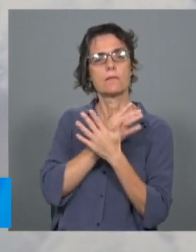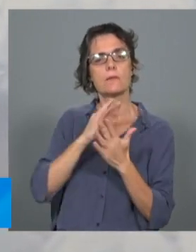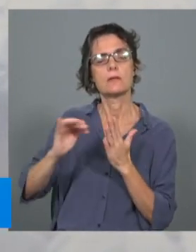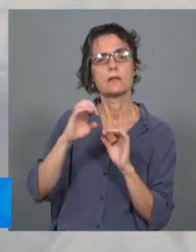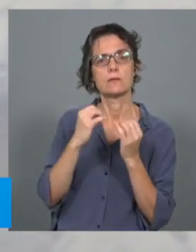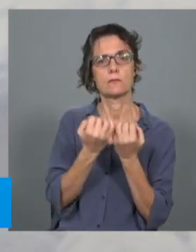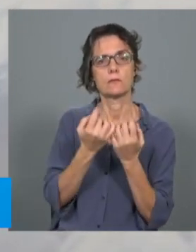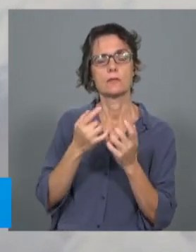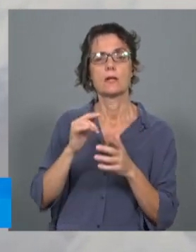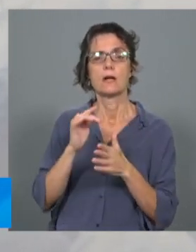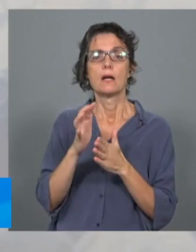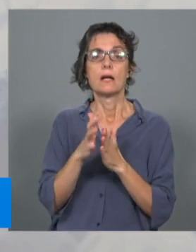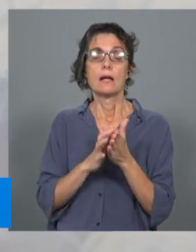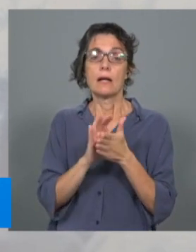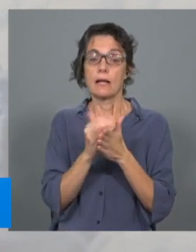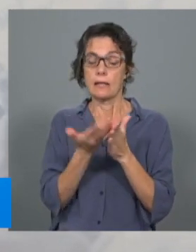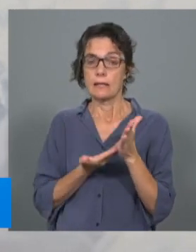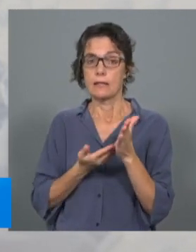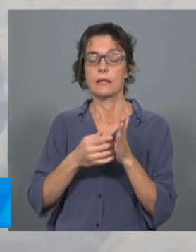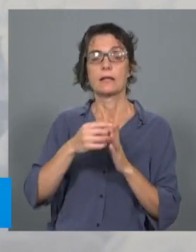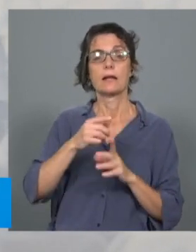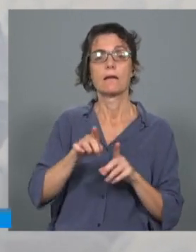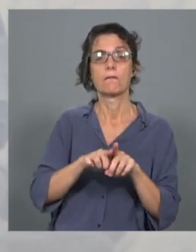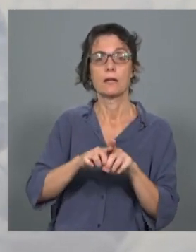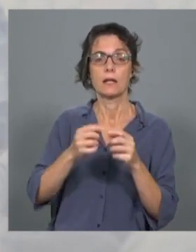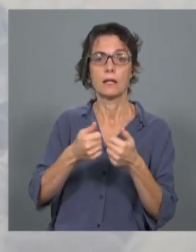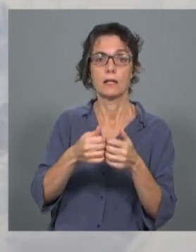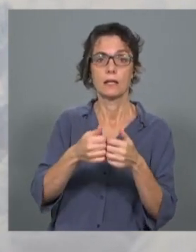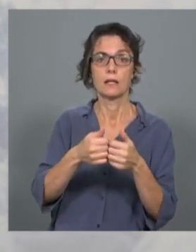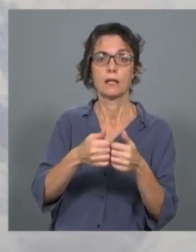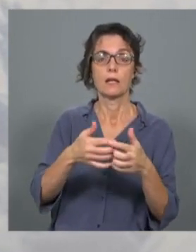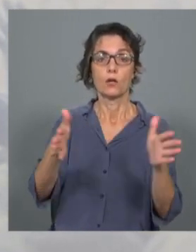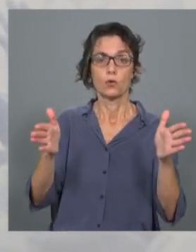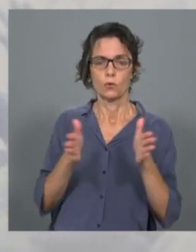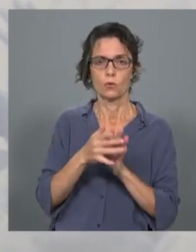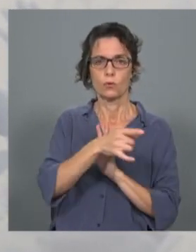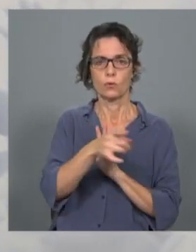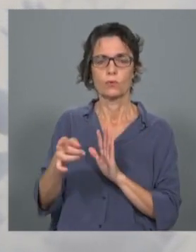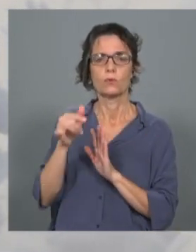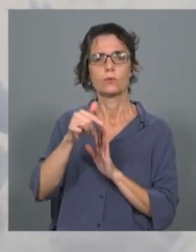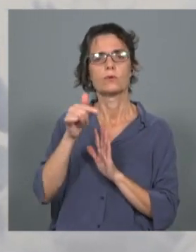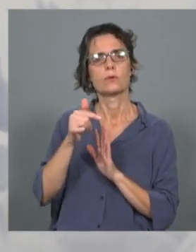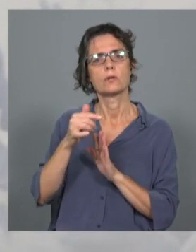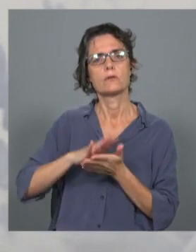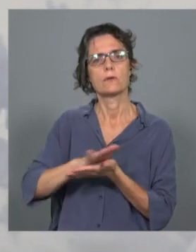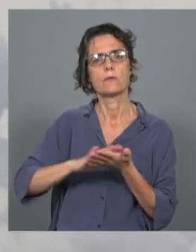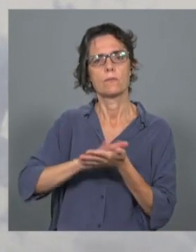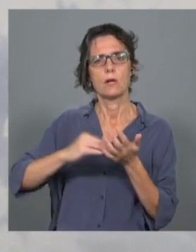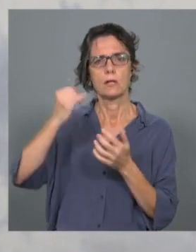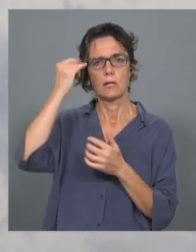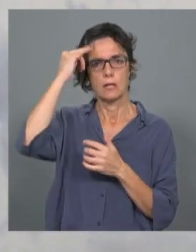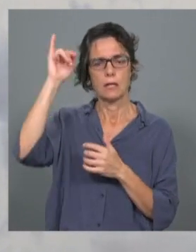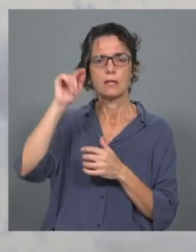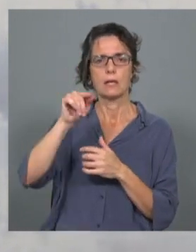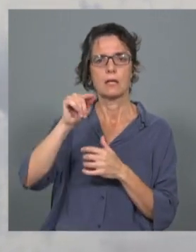Tutti, que logo se transformou numa referência mundial. O espírito de Assis está nos fundamentos das ideias propostas pelo